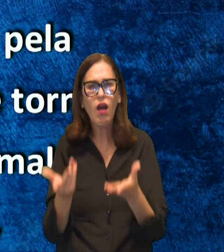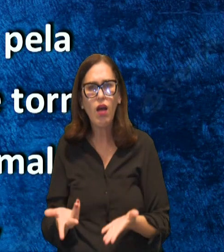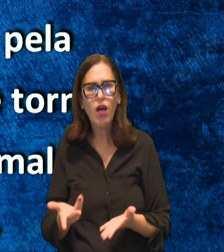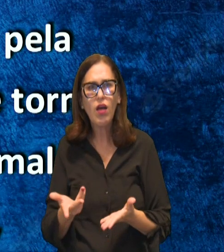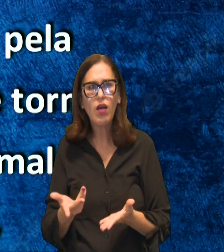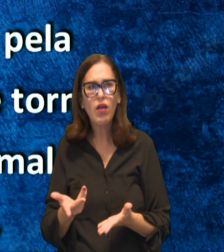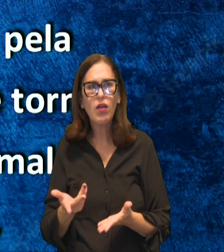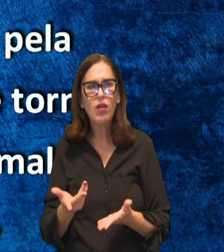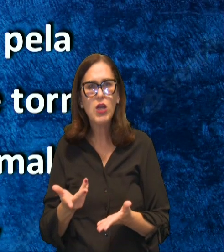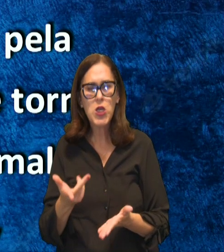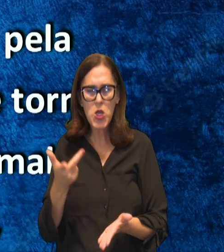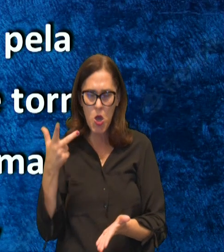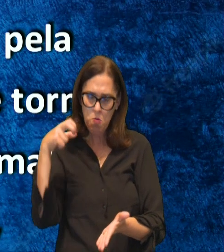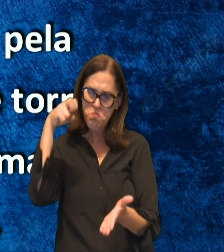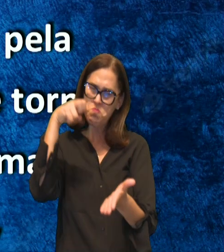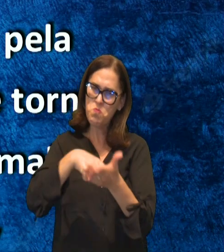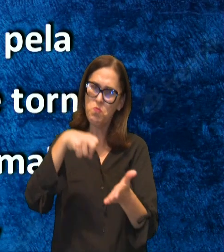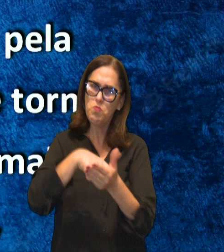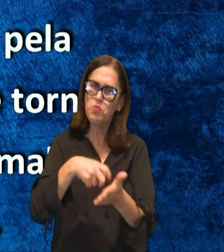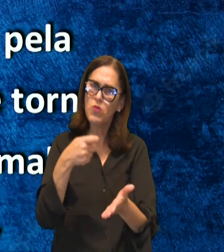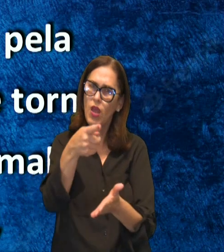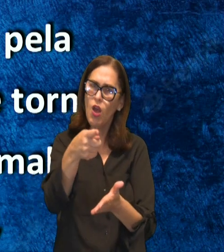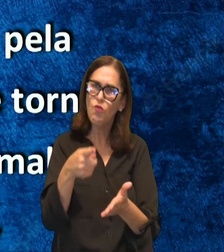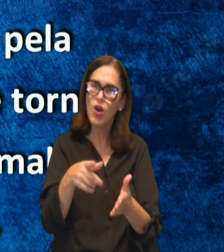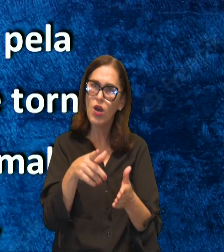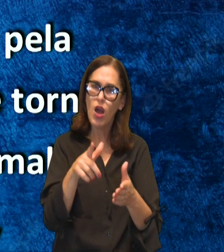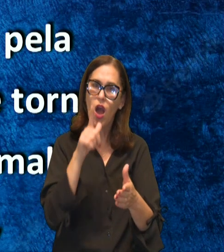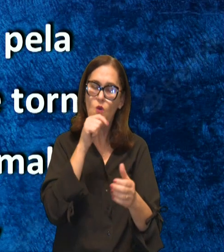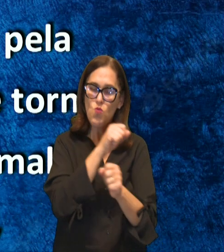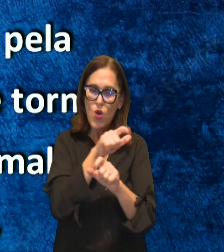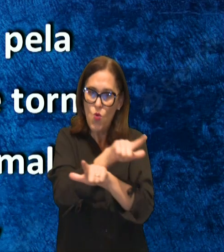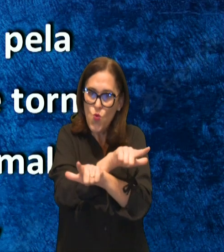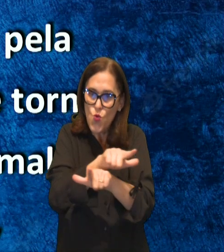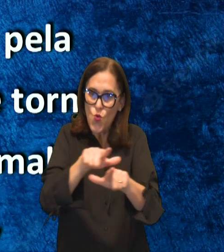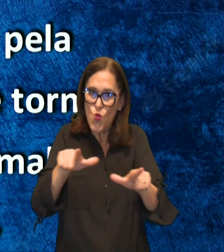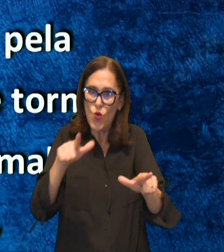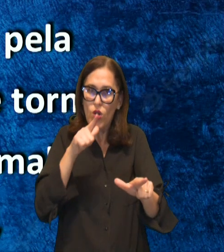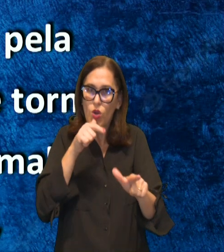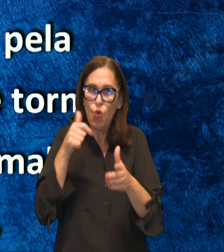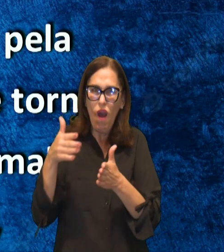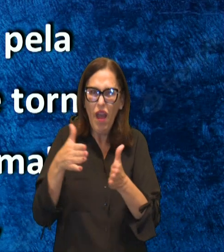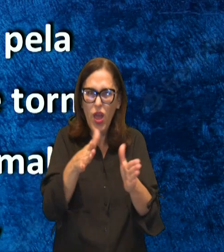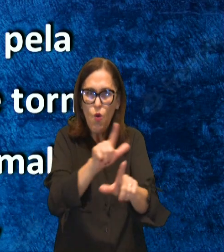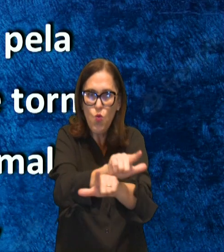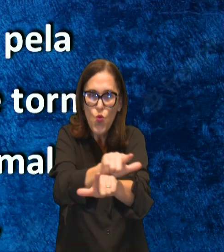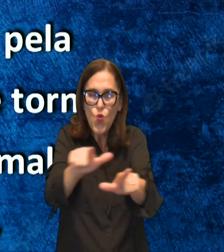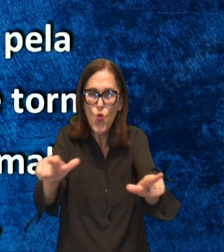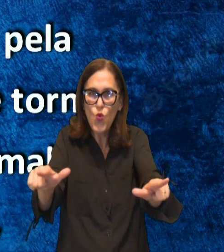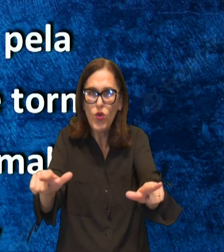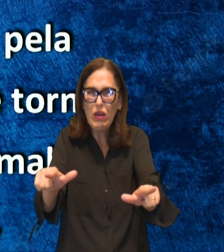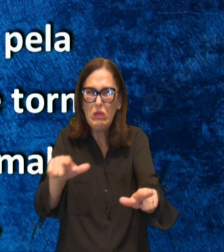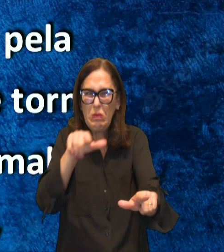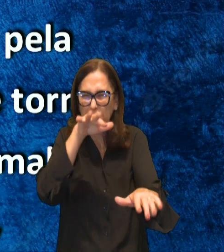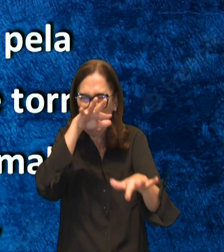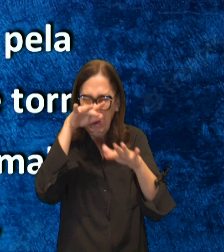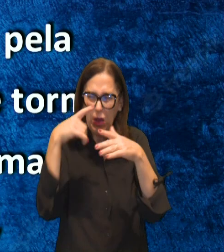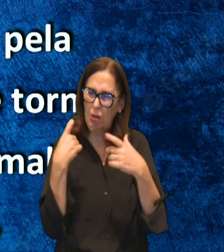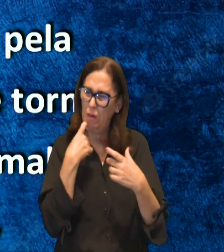minha repreensão eu faço secar o mar e torno os rios um deserto, até que eles cheirem mal os seus